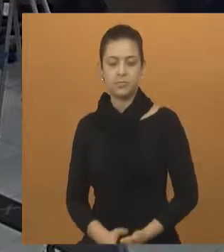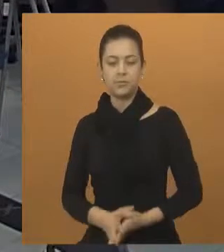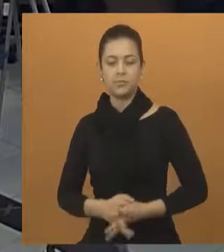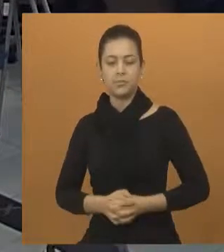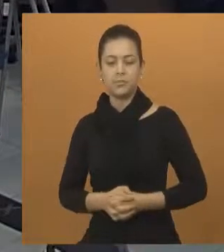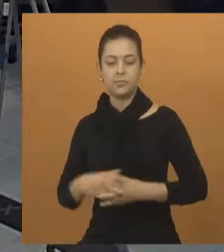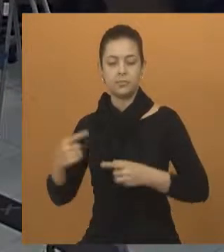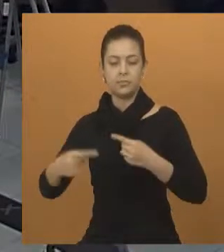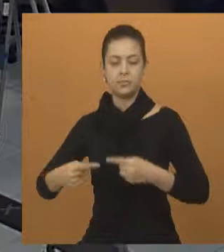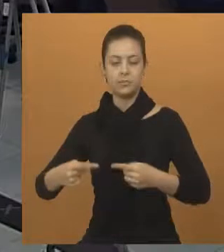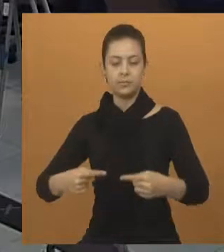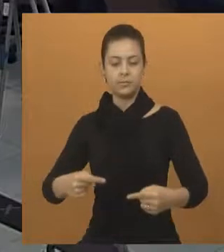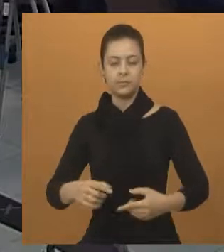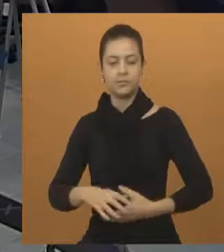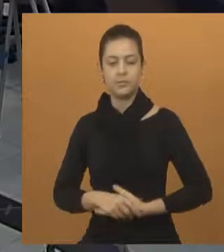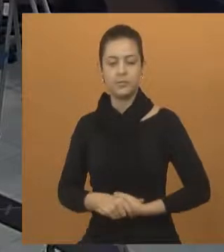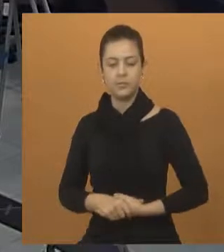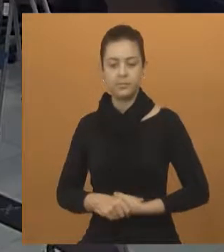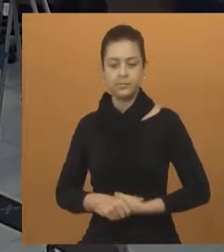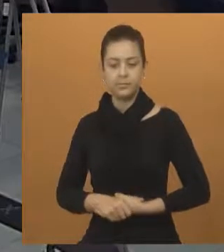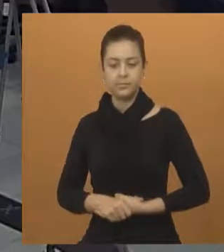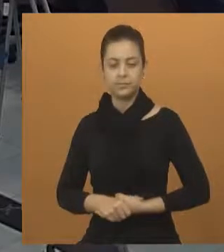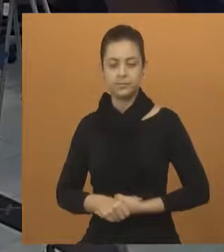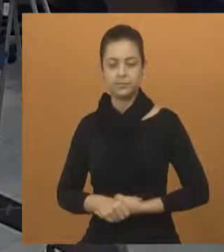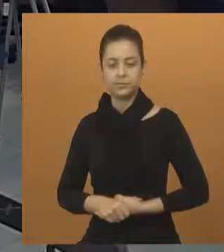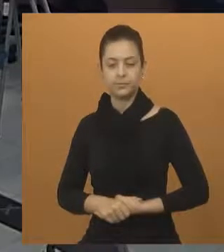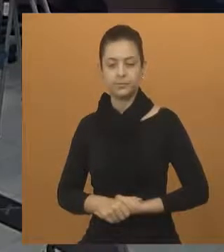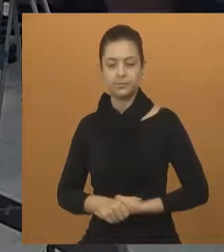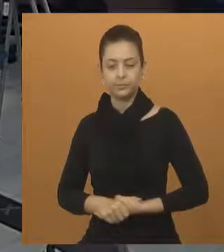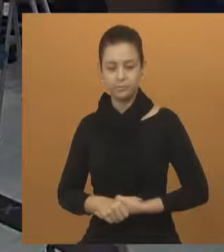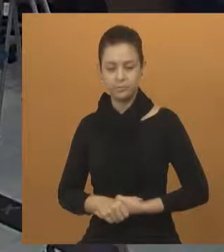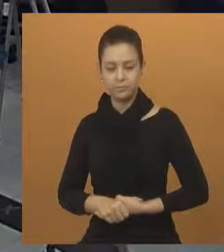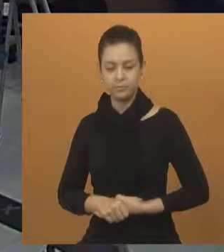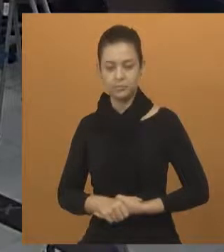O projeto está em discussão.